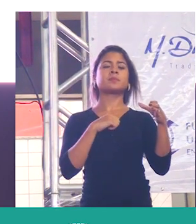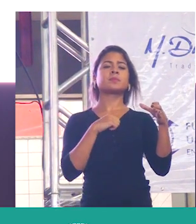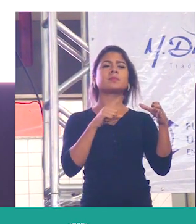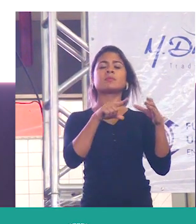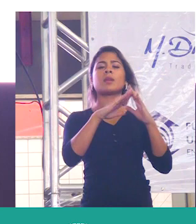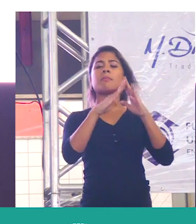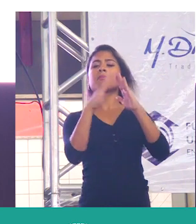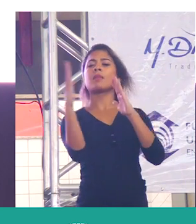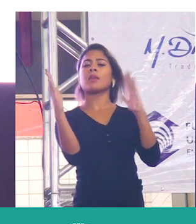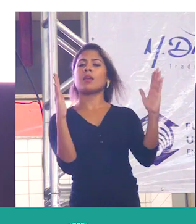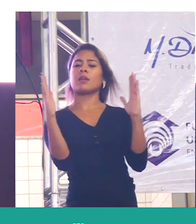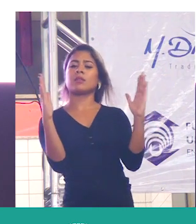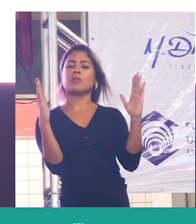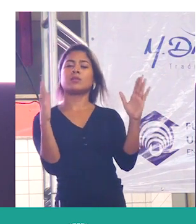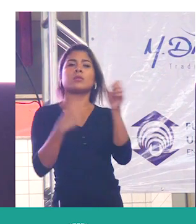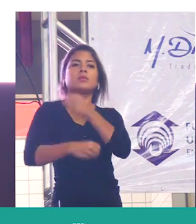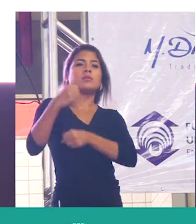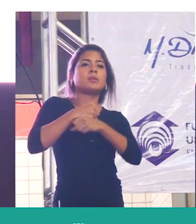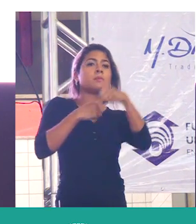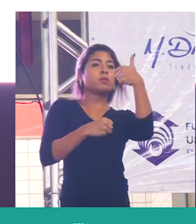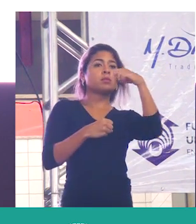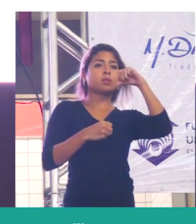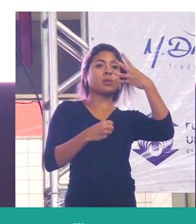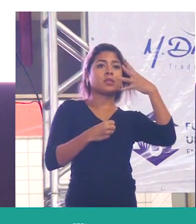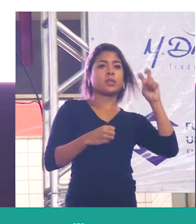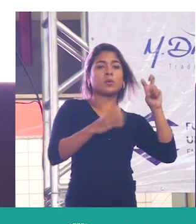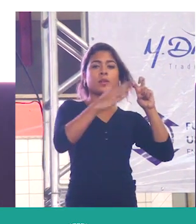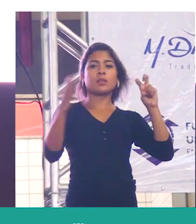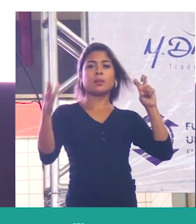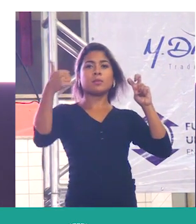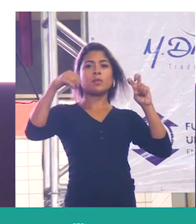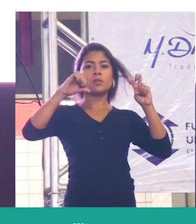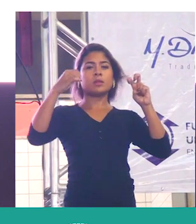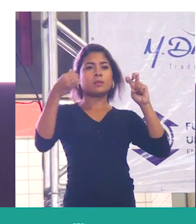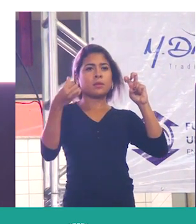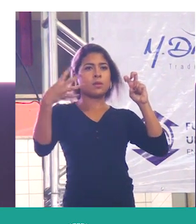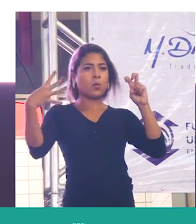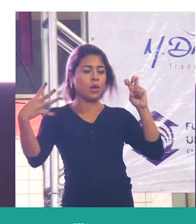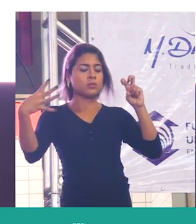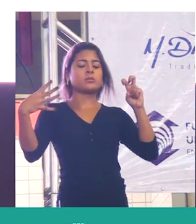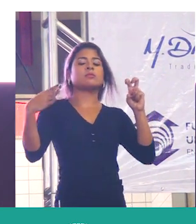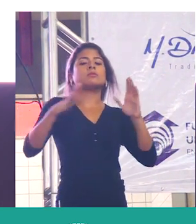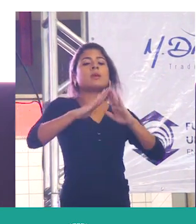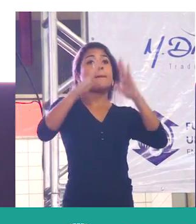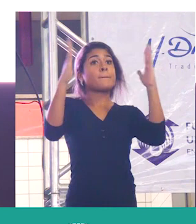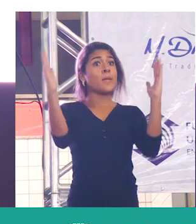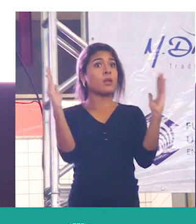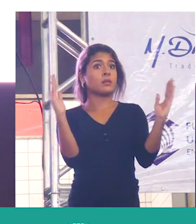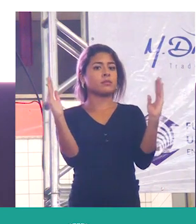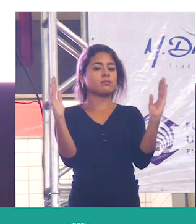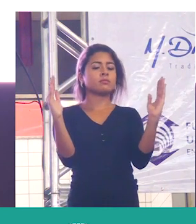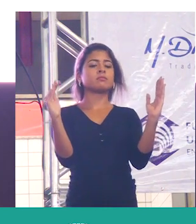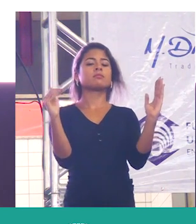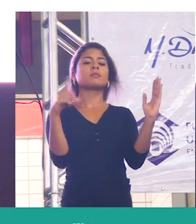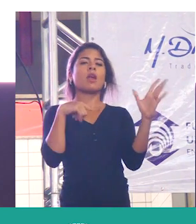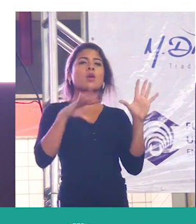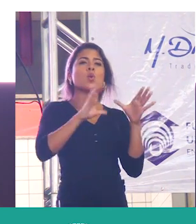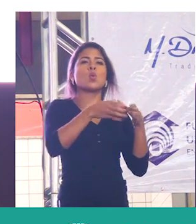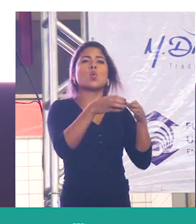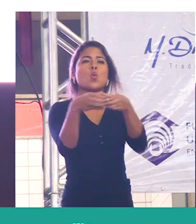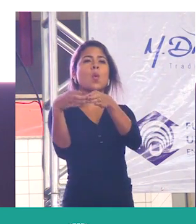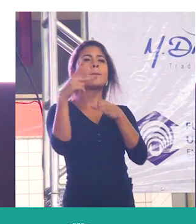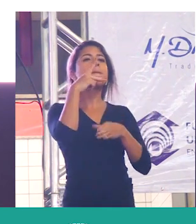de 45 até 64, os partidos políticos e os políticos da